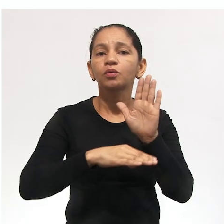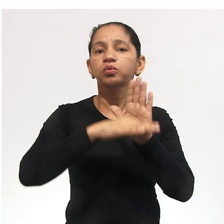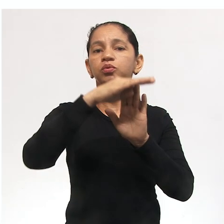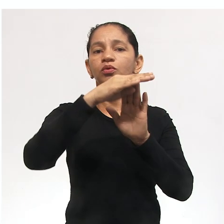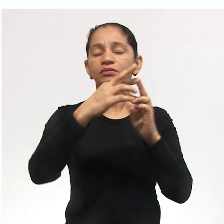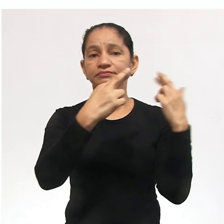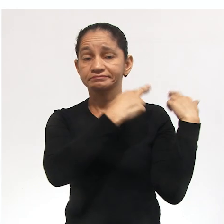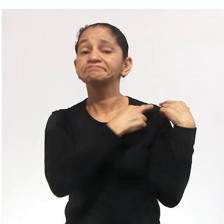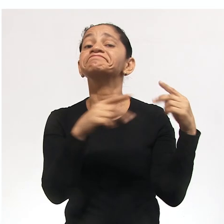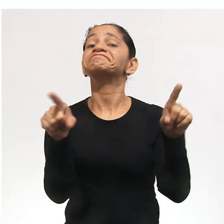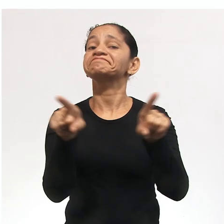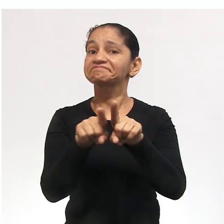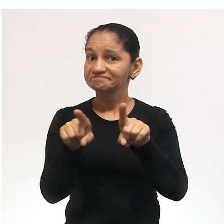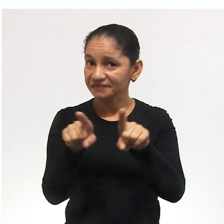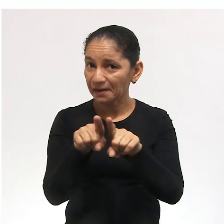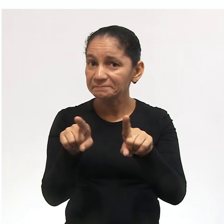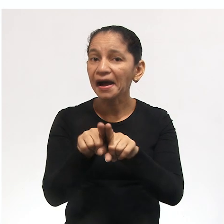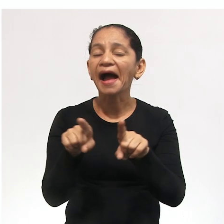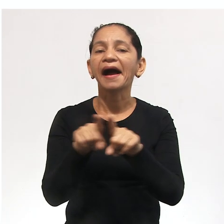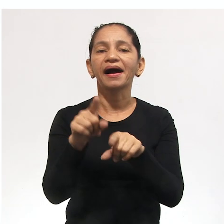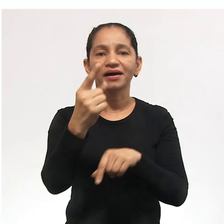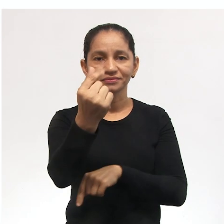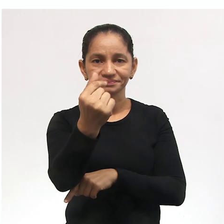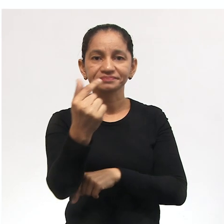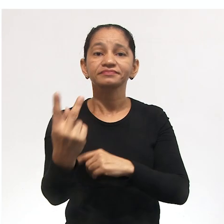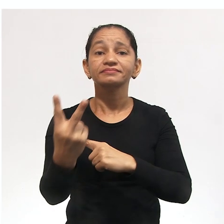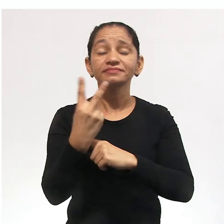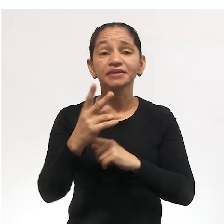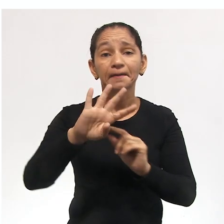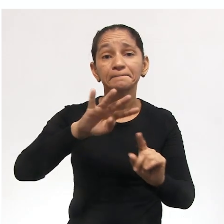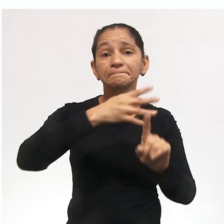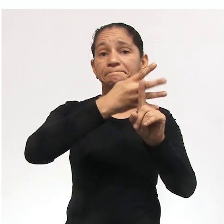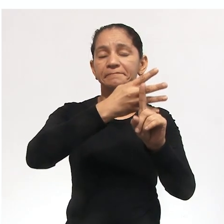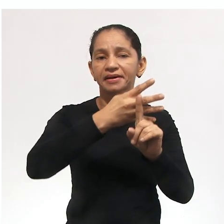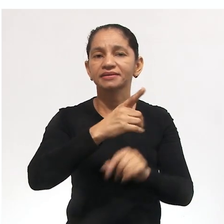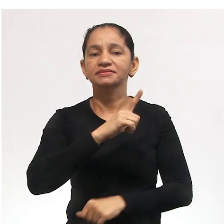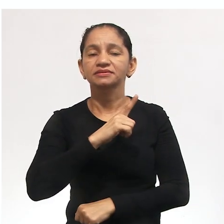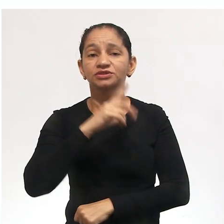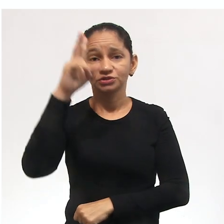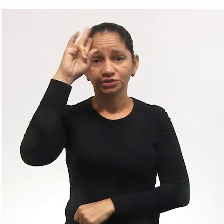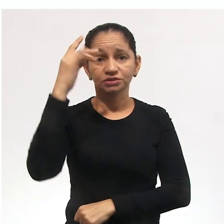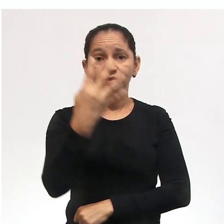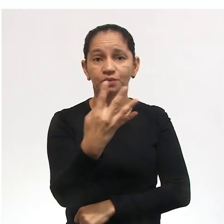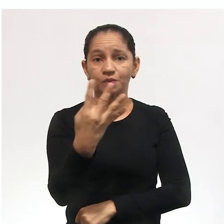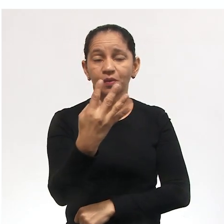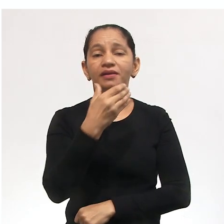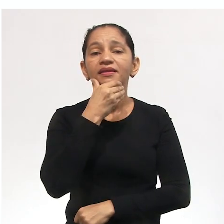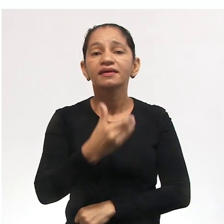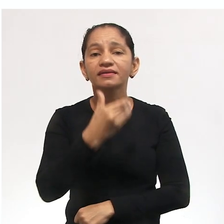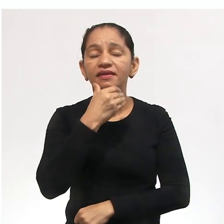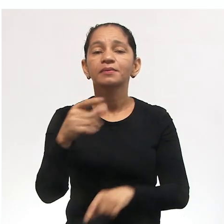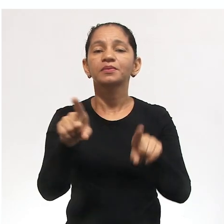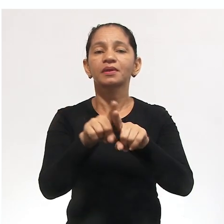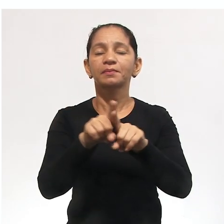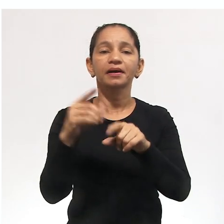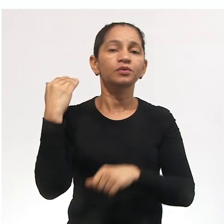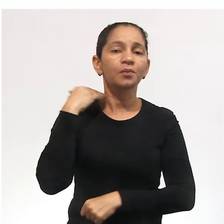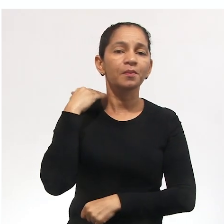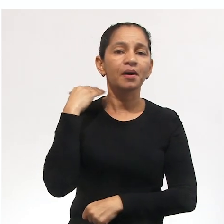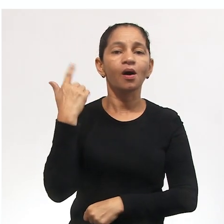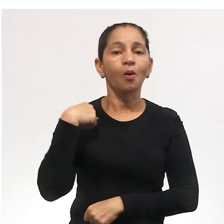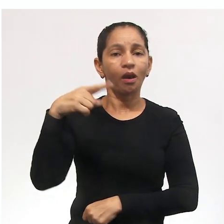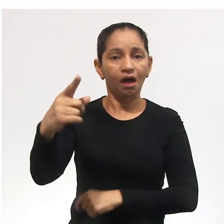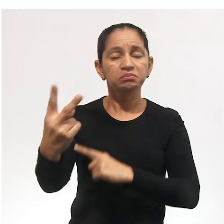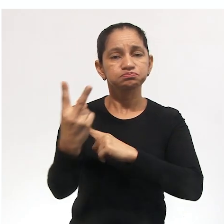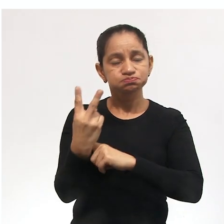mais dinheiro. Ó, em 4 de dezembro, a empresa obteve um empréstimo bancário no valor de 20 mil com vencimento em 2 anos. A taxa de